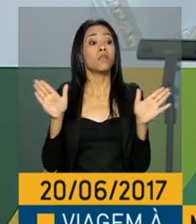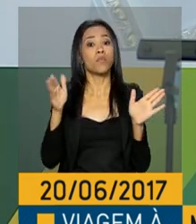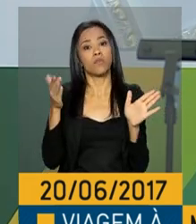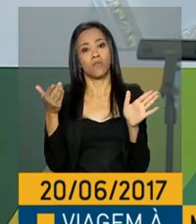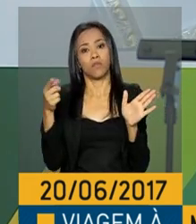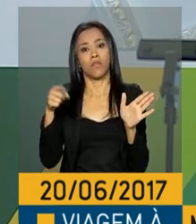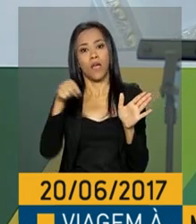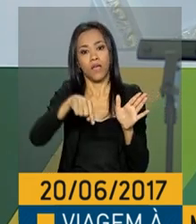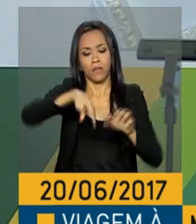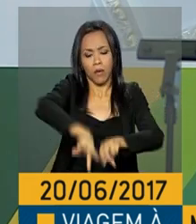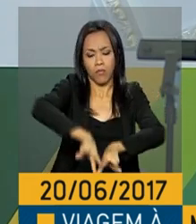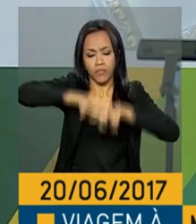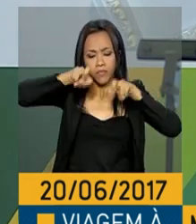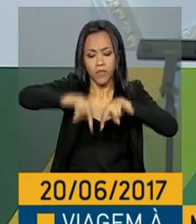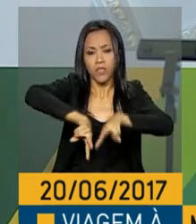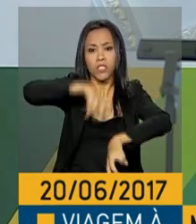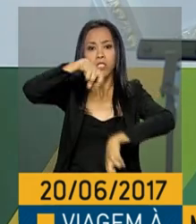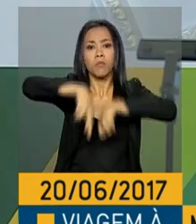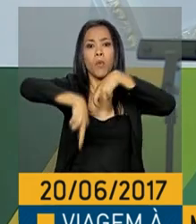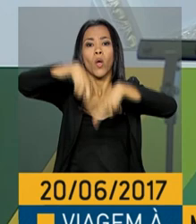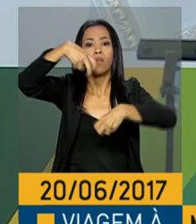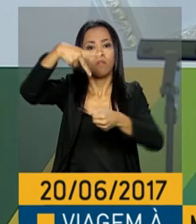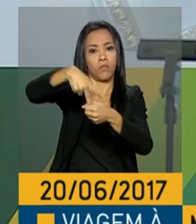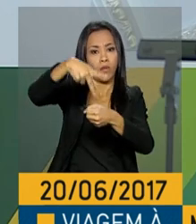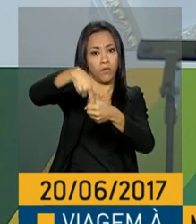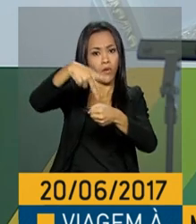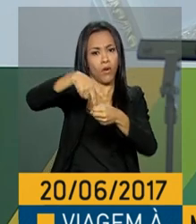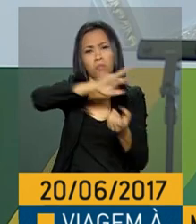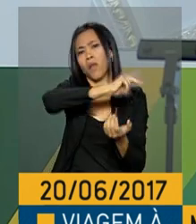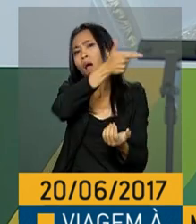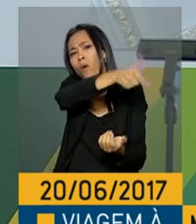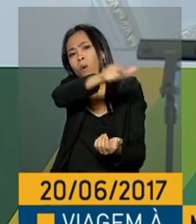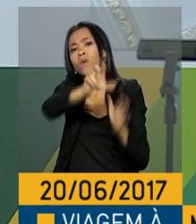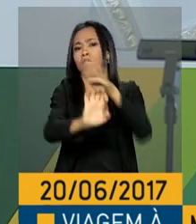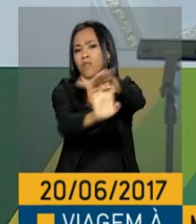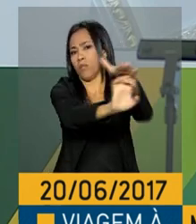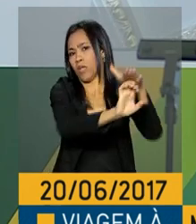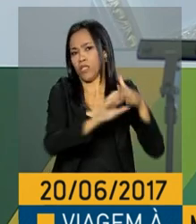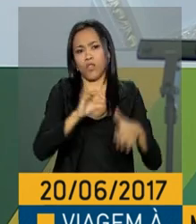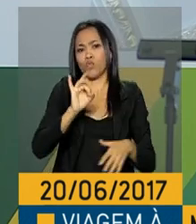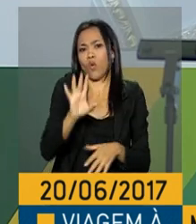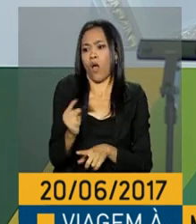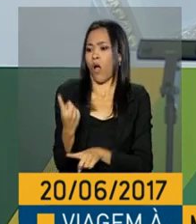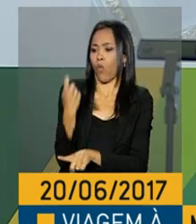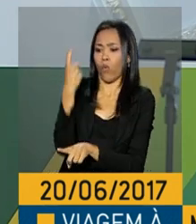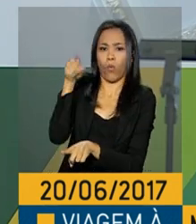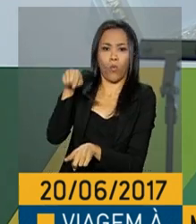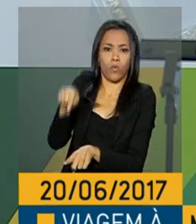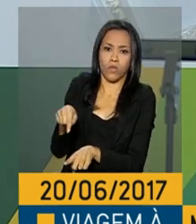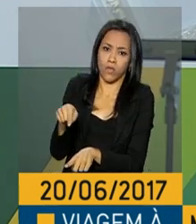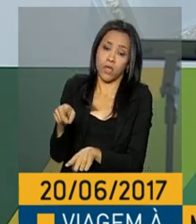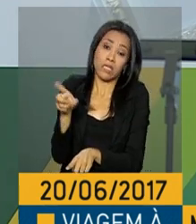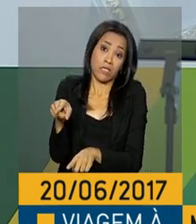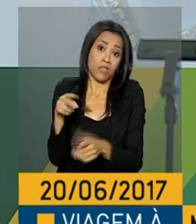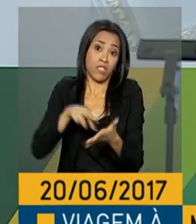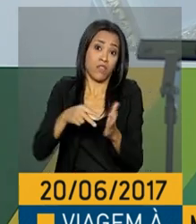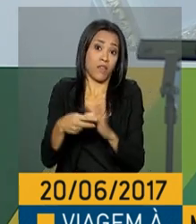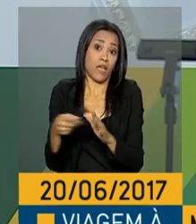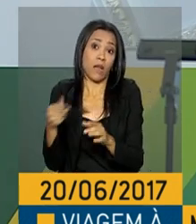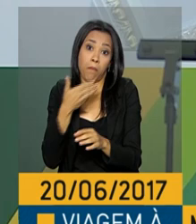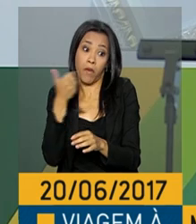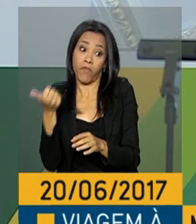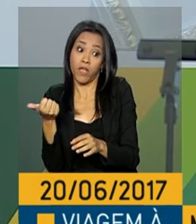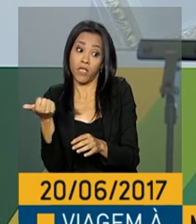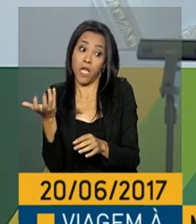exploração petrolífera para várias empresas. Não significa que a Petrobras não possa exercitar a sua